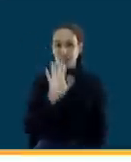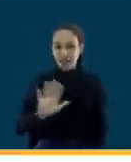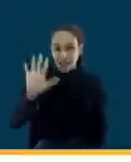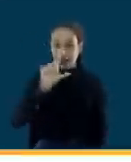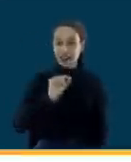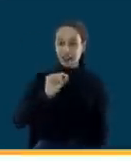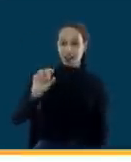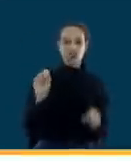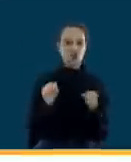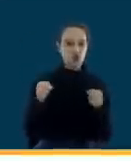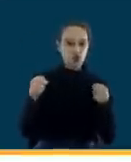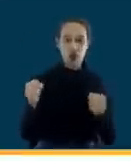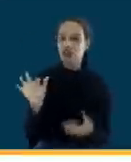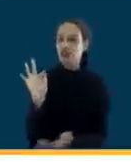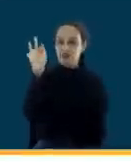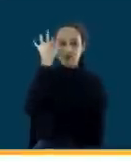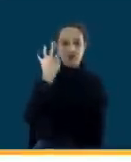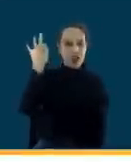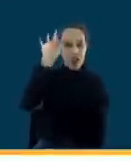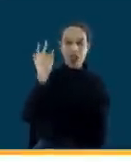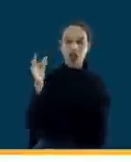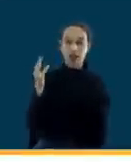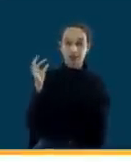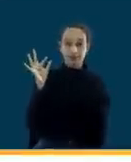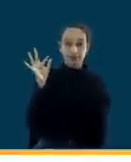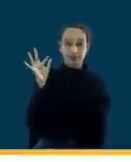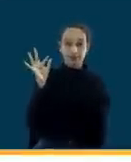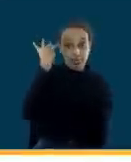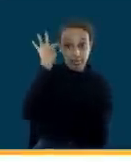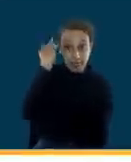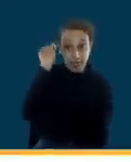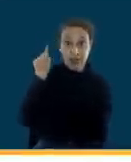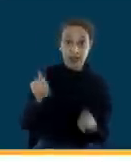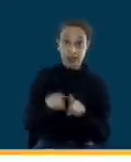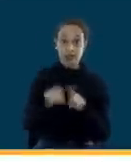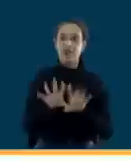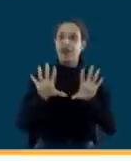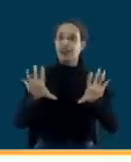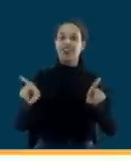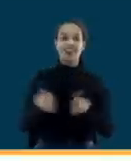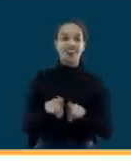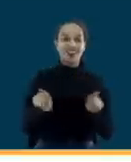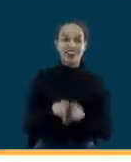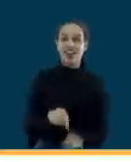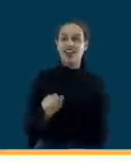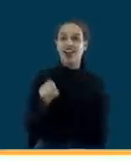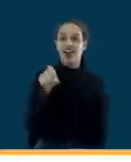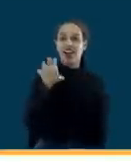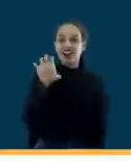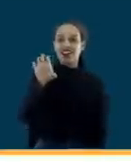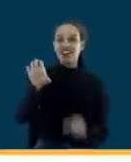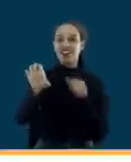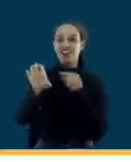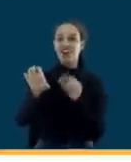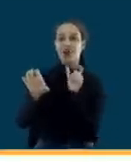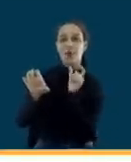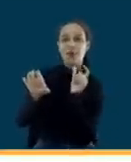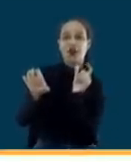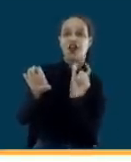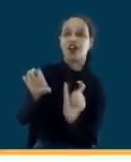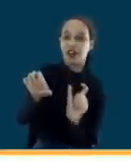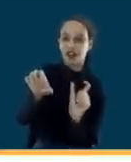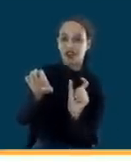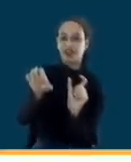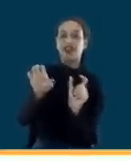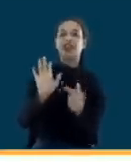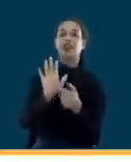muita filosofia, mas ela tem também muito axé. Axé é algo, é uma palavra que sintetiza muitas das